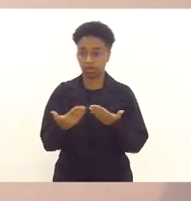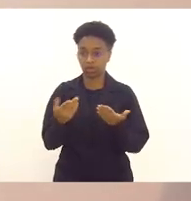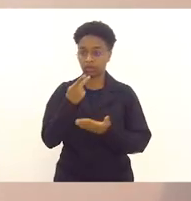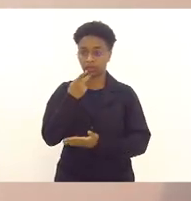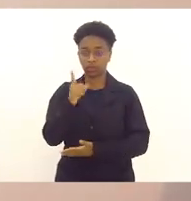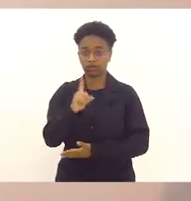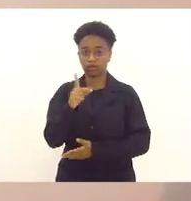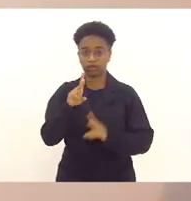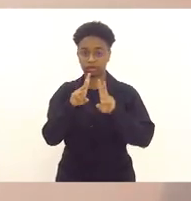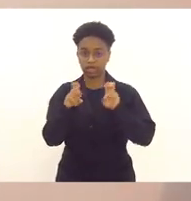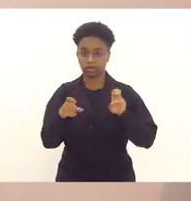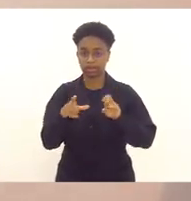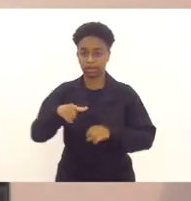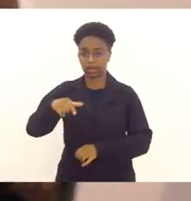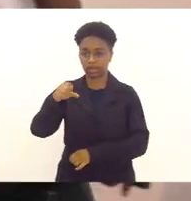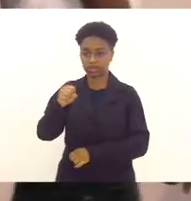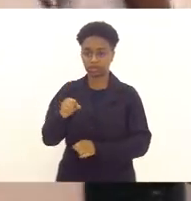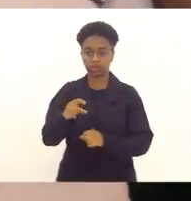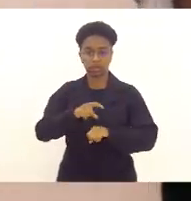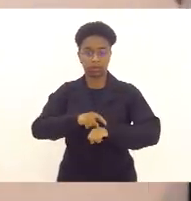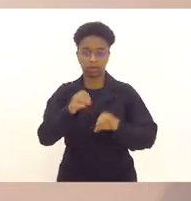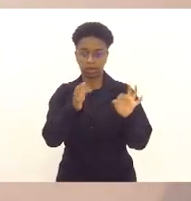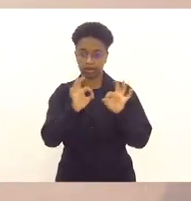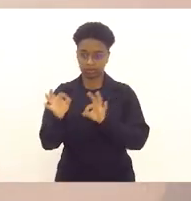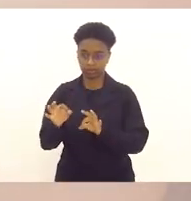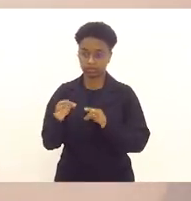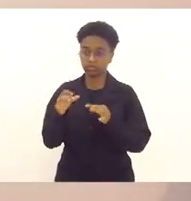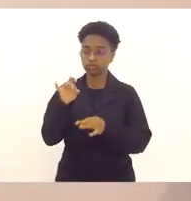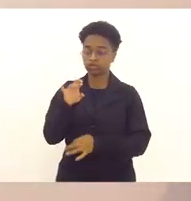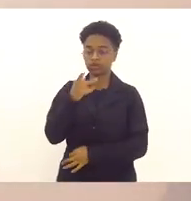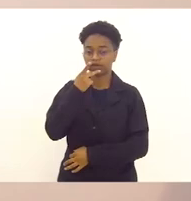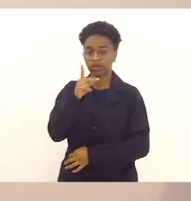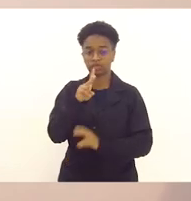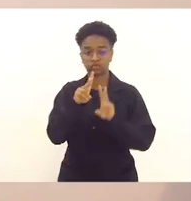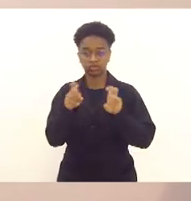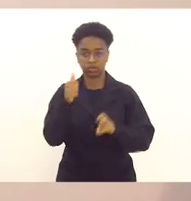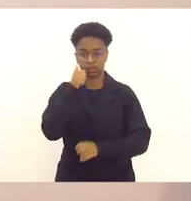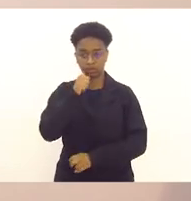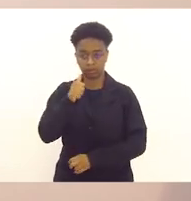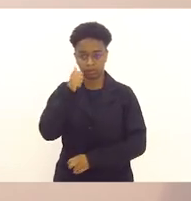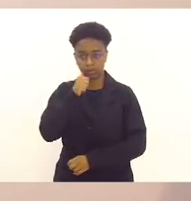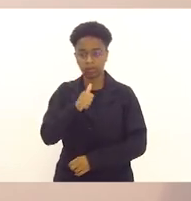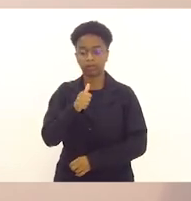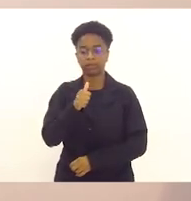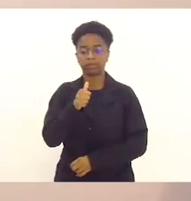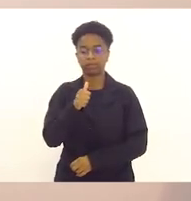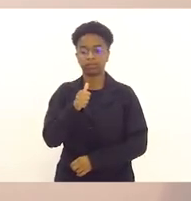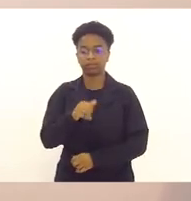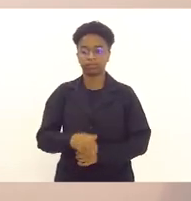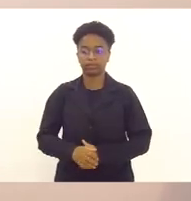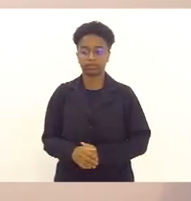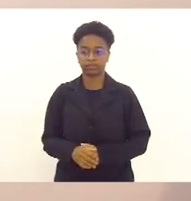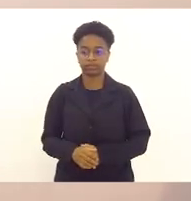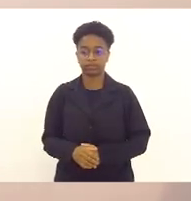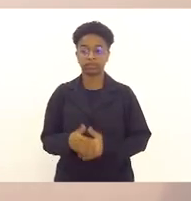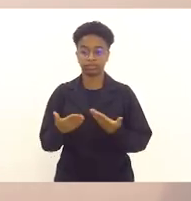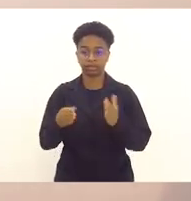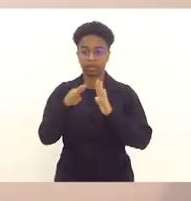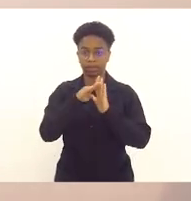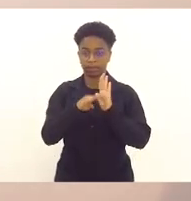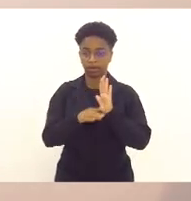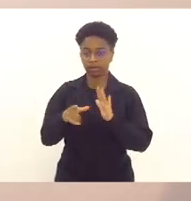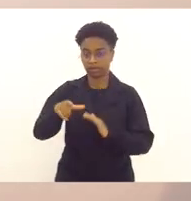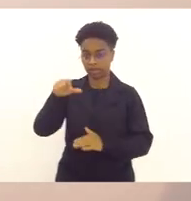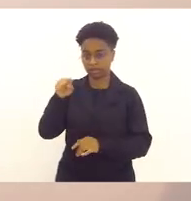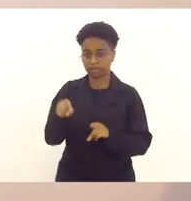citada a pauta lésbica em momento algum só vai falar sobre mulheres e enfim e a pauta alérgica